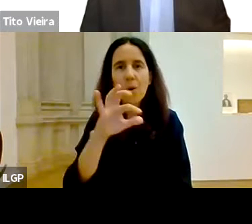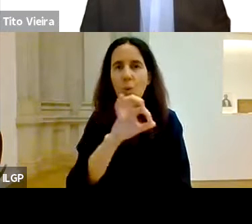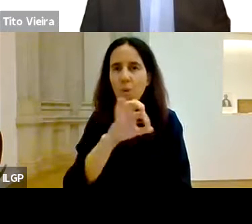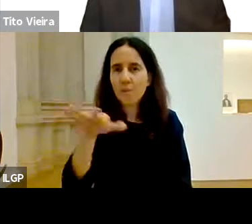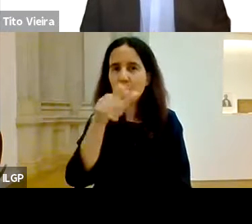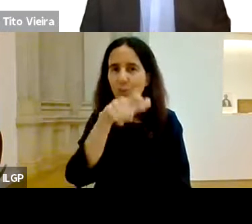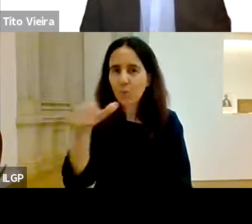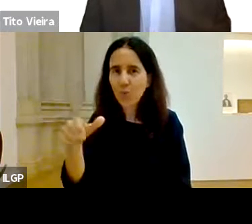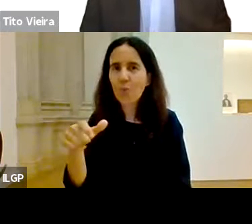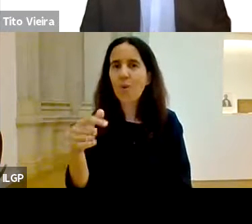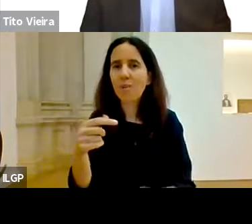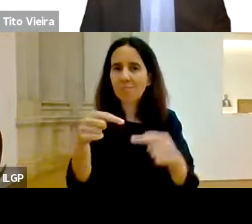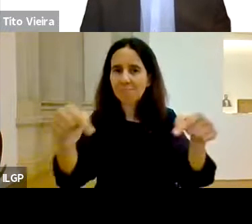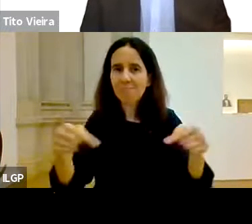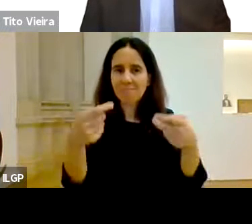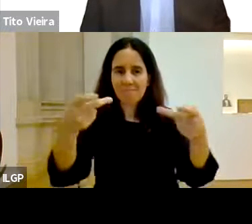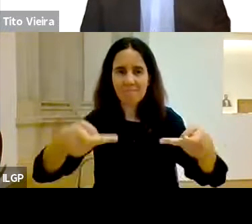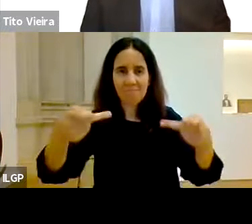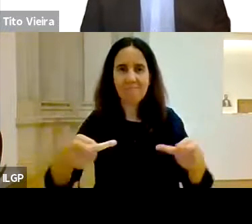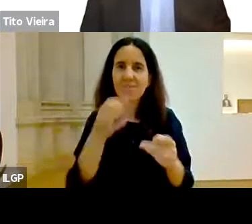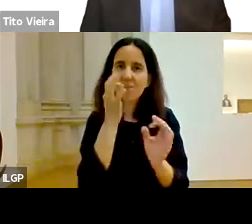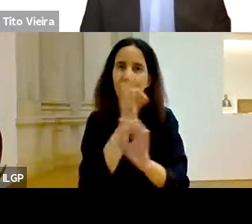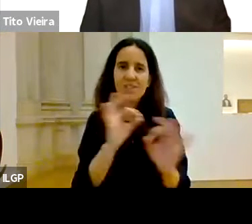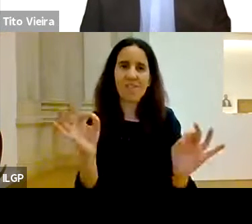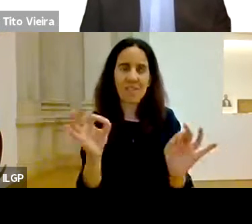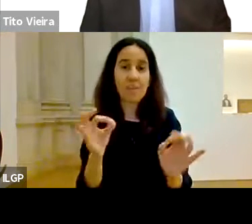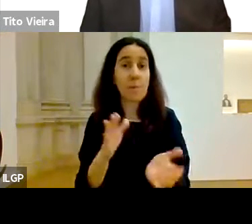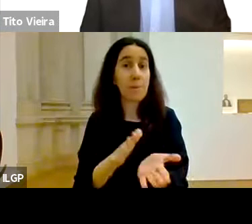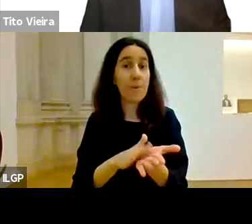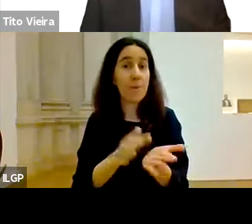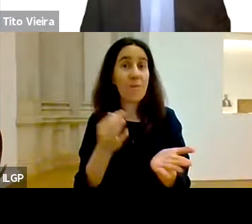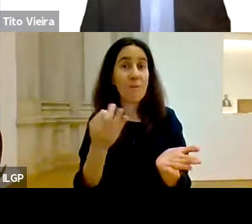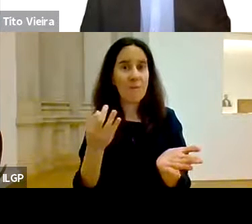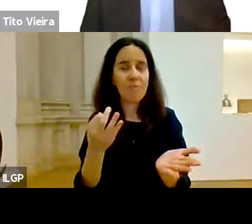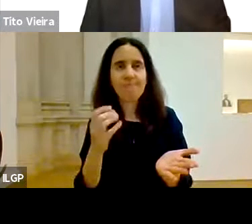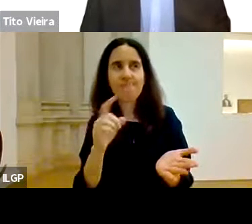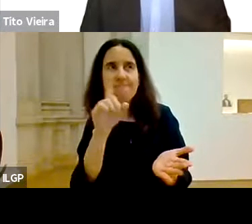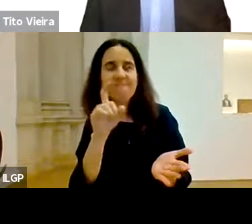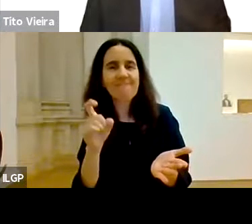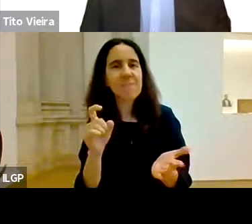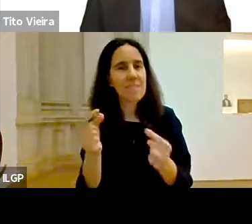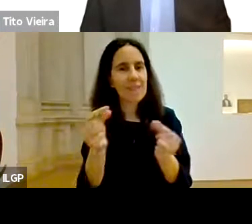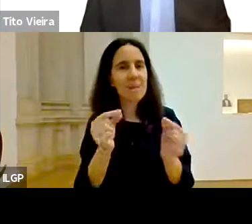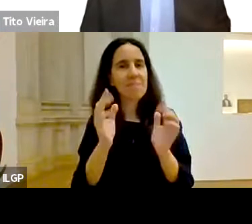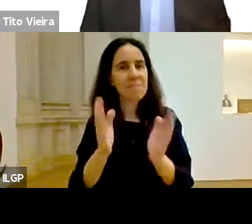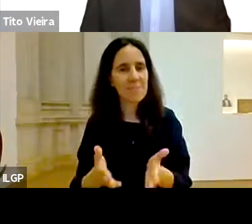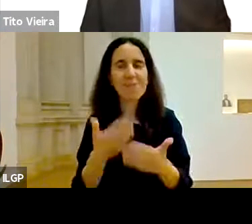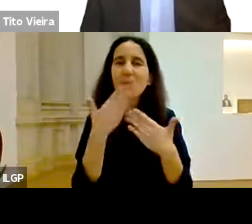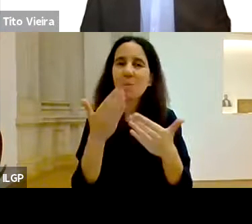pessoas sempre em sala, o que é excelente e o que prova que realmente estas questões têm que ser mesmo debatidas.